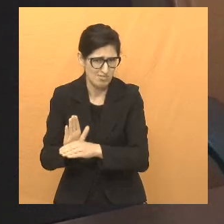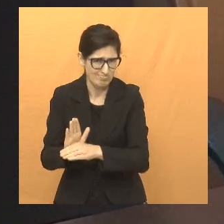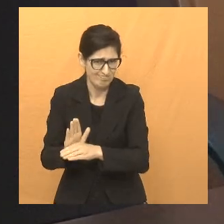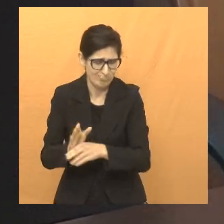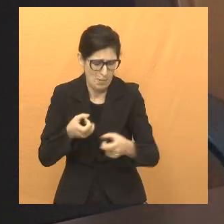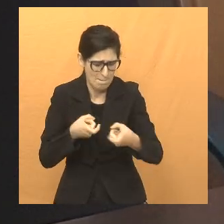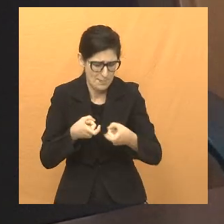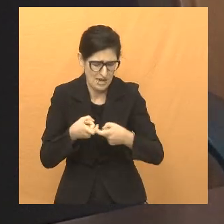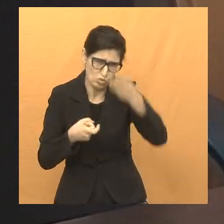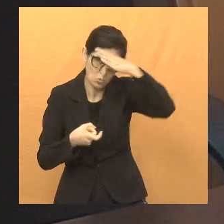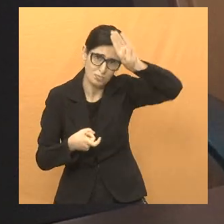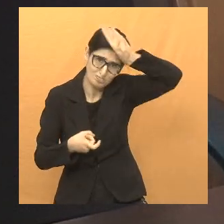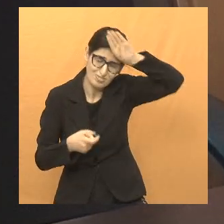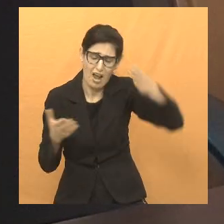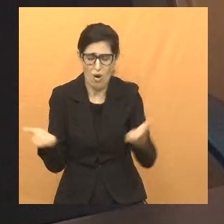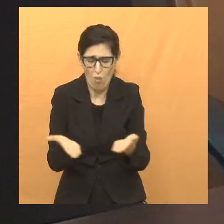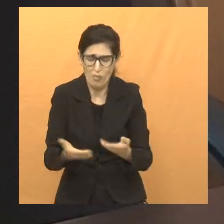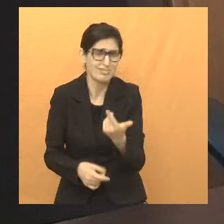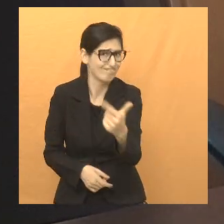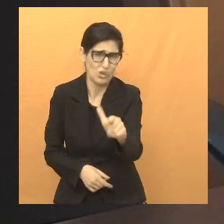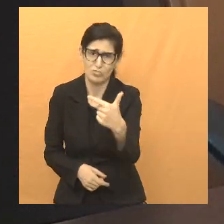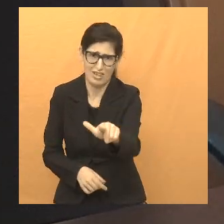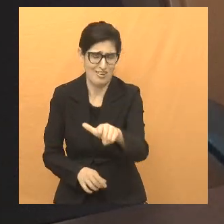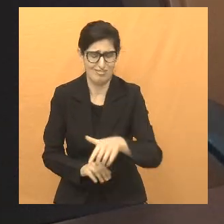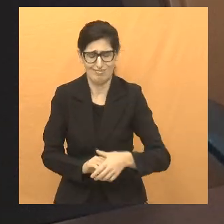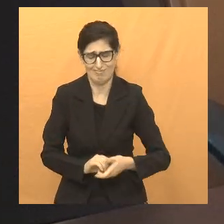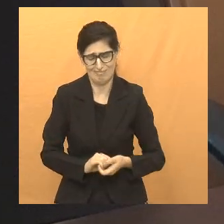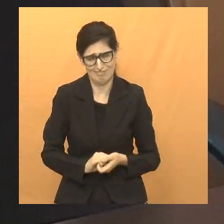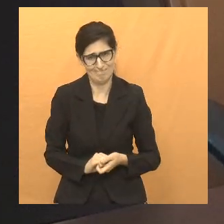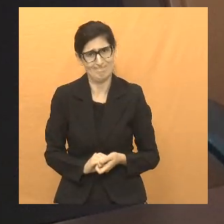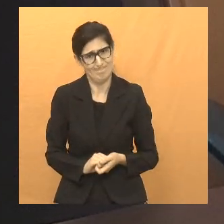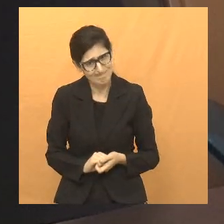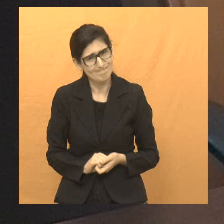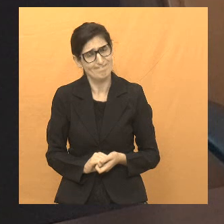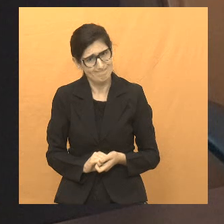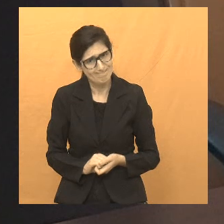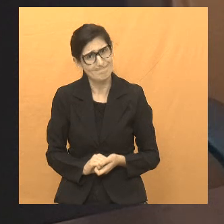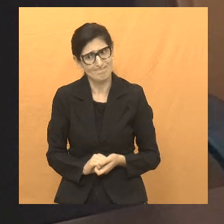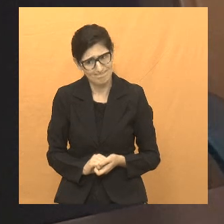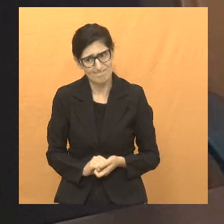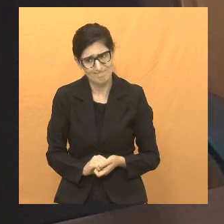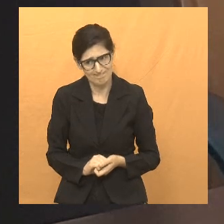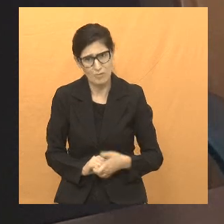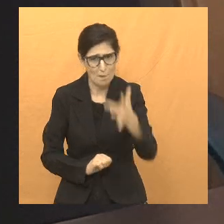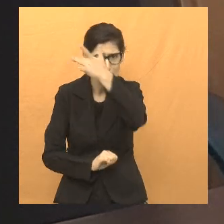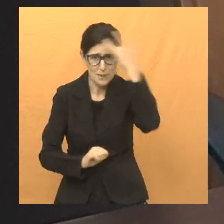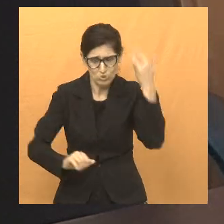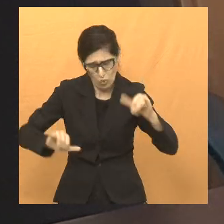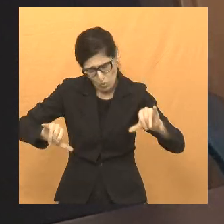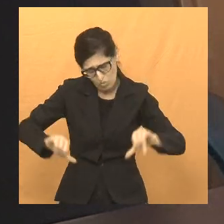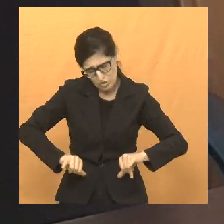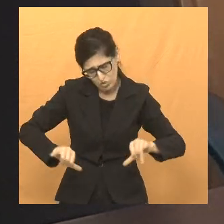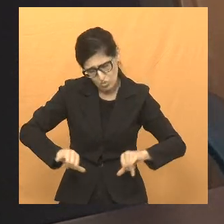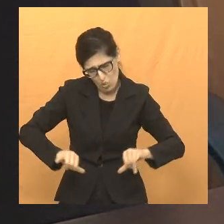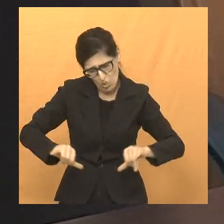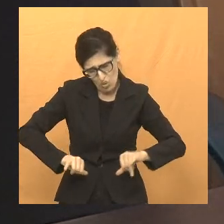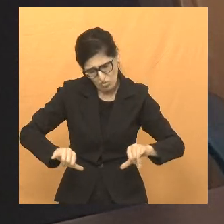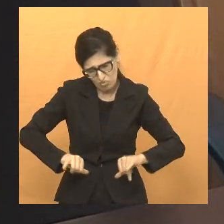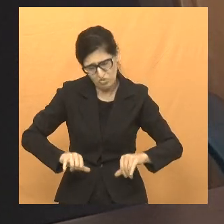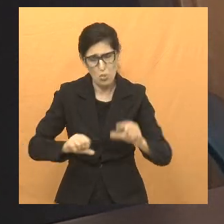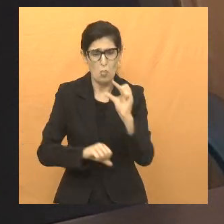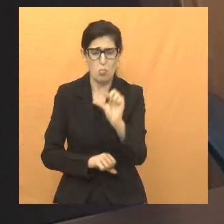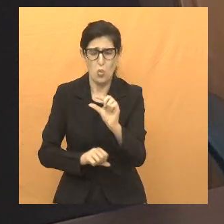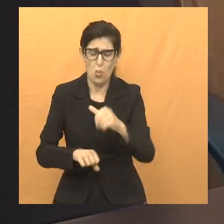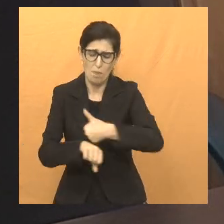vai estar acabada mesmo, para todos, né? E isso é para todos os moradores daqui do nosso